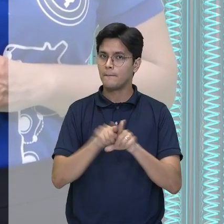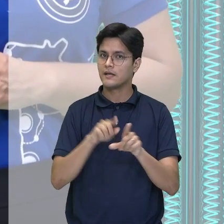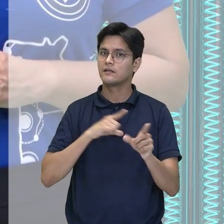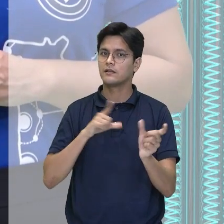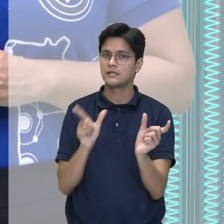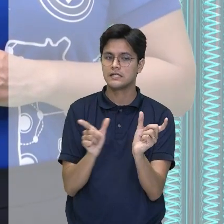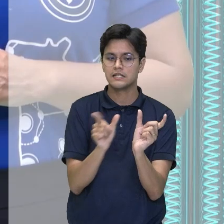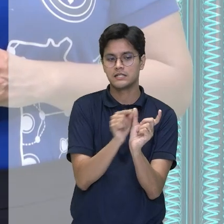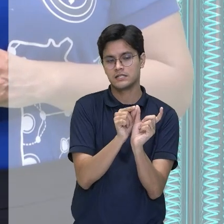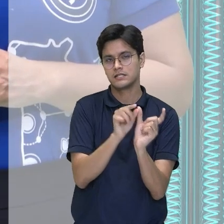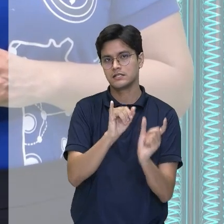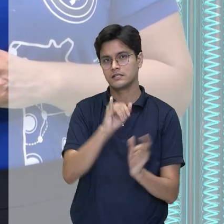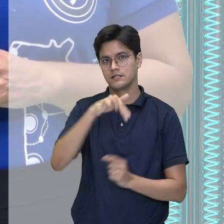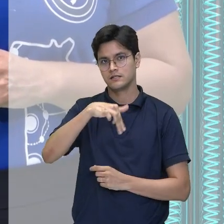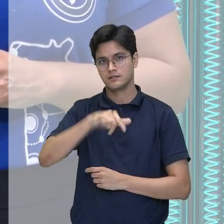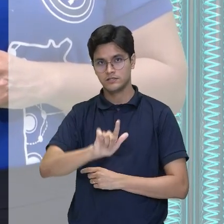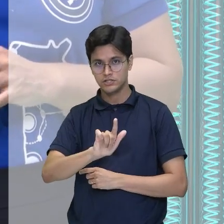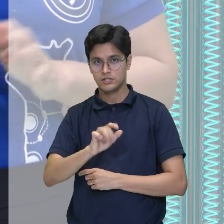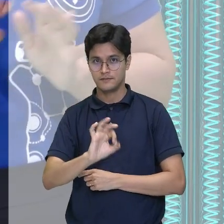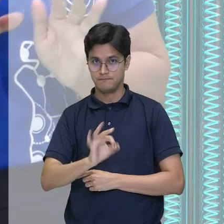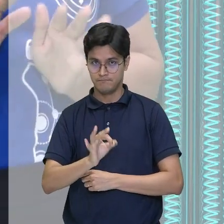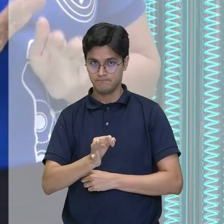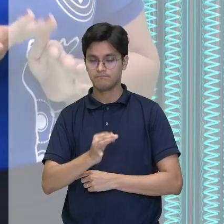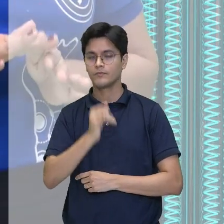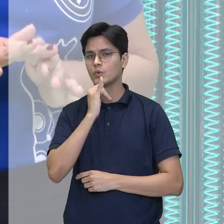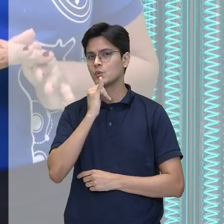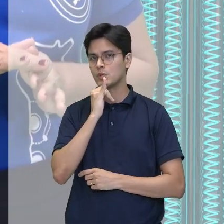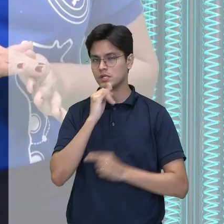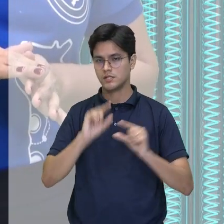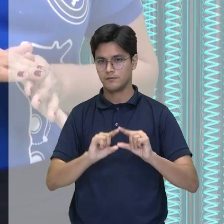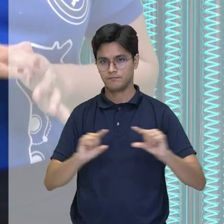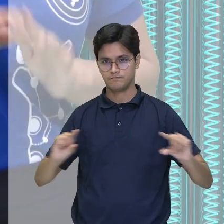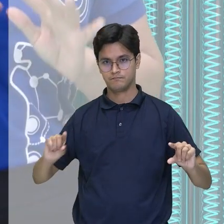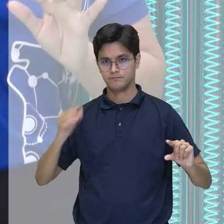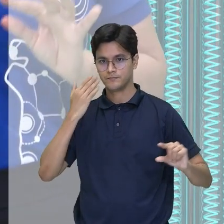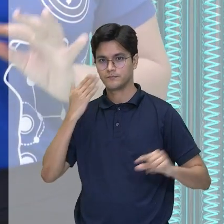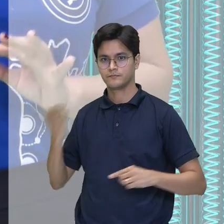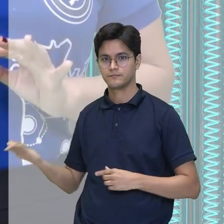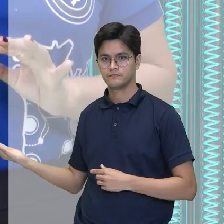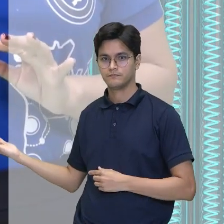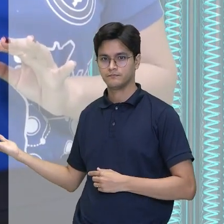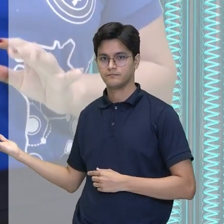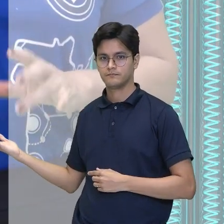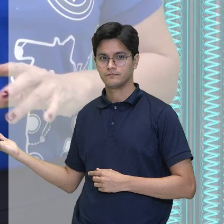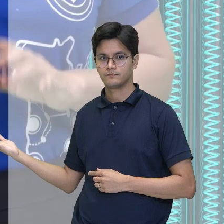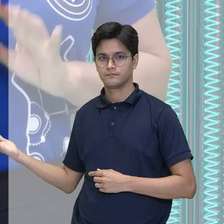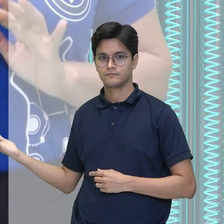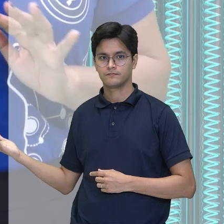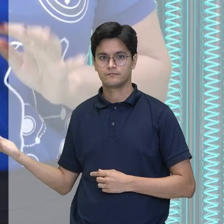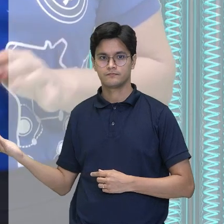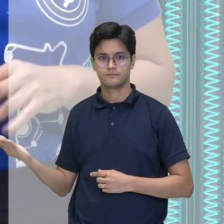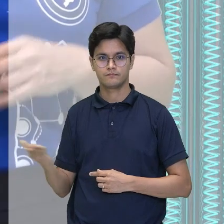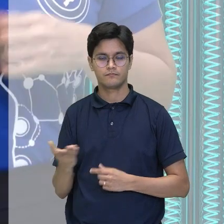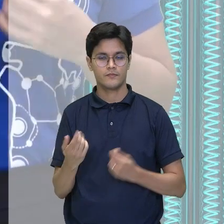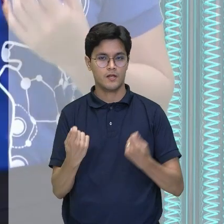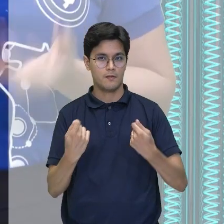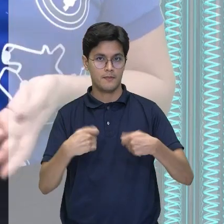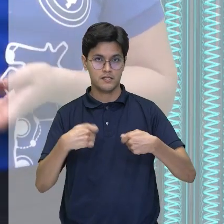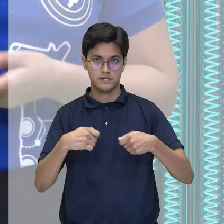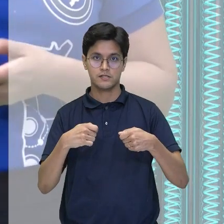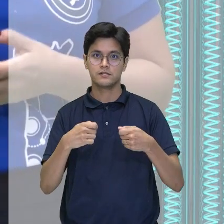certo? E o exemplo aqui embaixo, technology, singular, tem que observar,